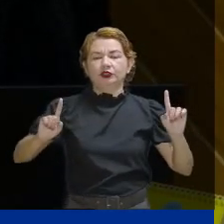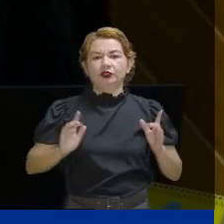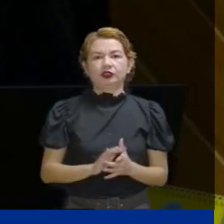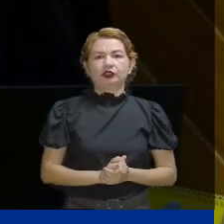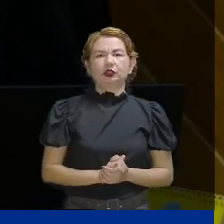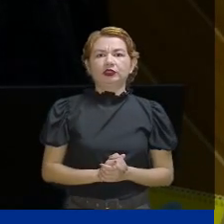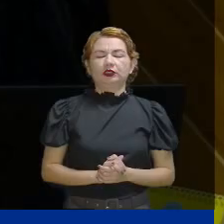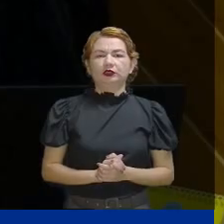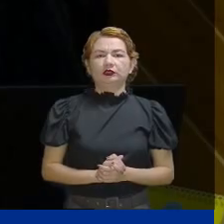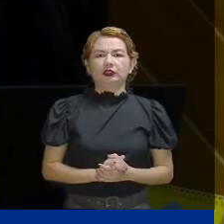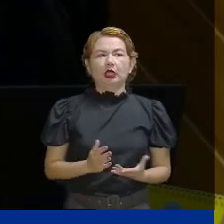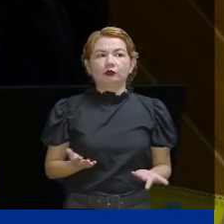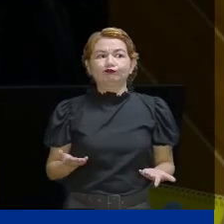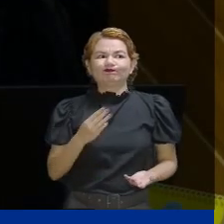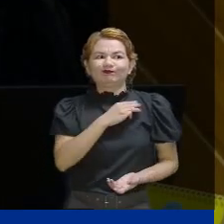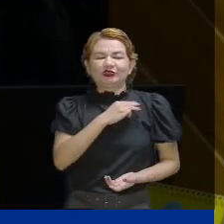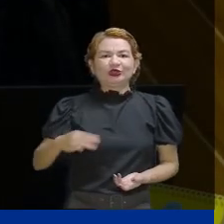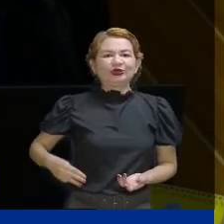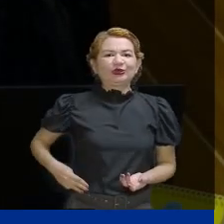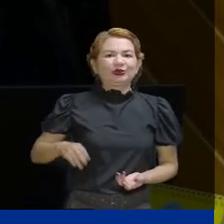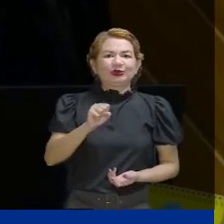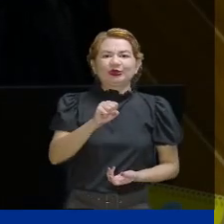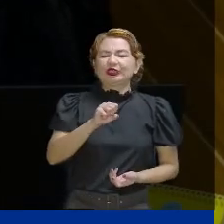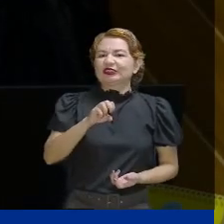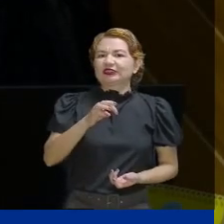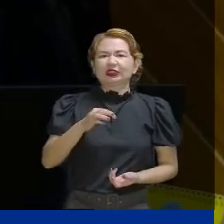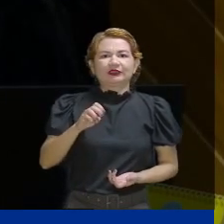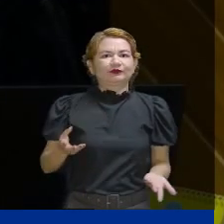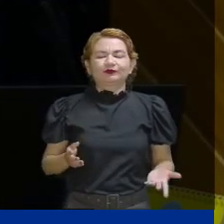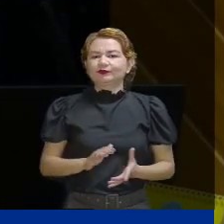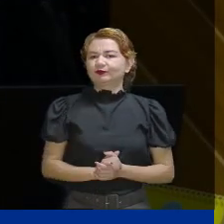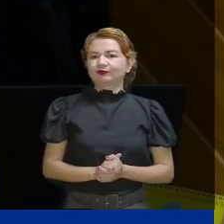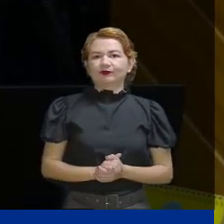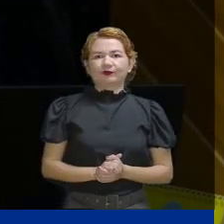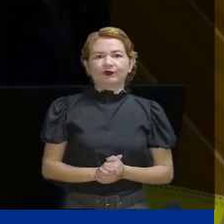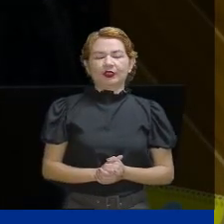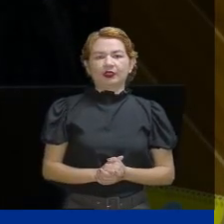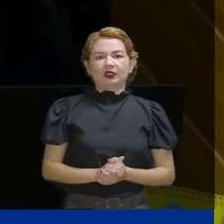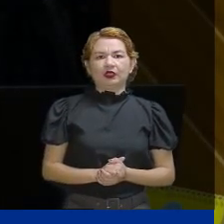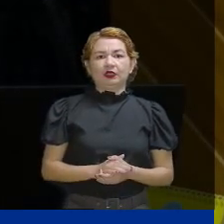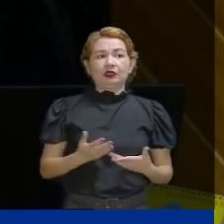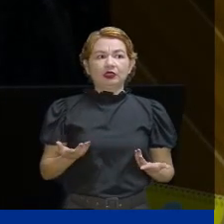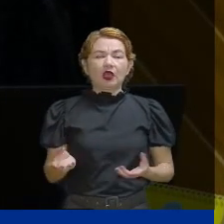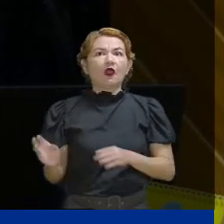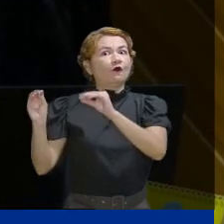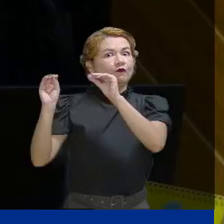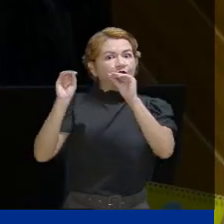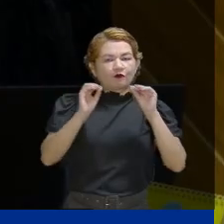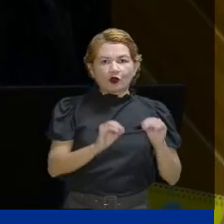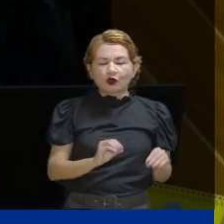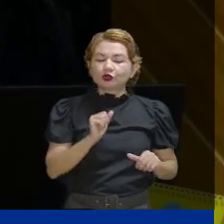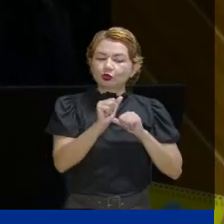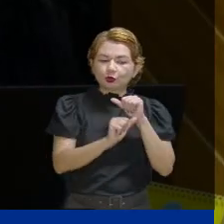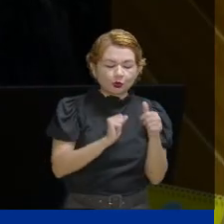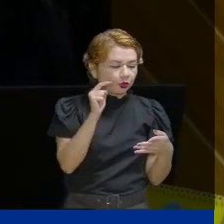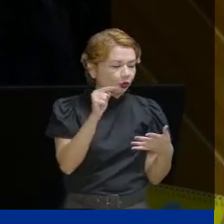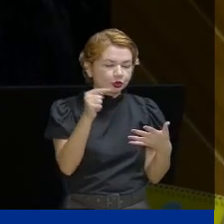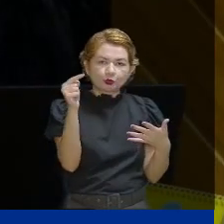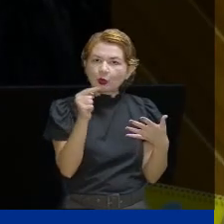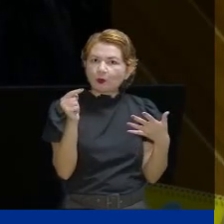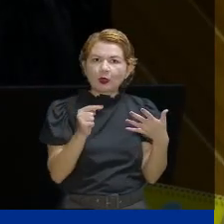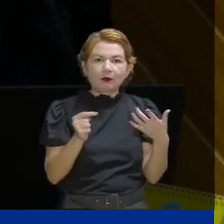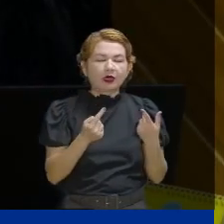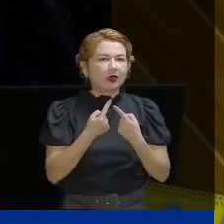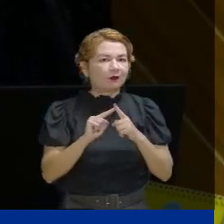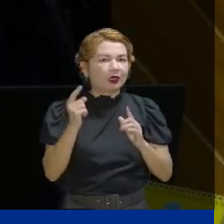TSE para julgar esses recursos. E aí eu ia dizer, olha, volte, porque eu estou vendo isso aqui, tal, por isso, por aquilo, mude aqui. Mas